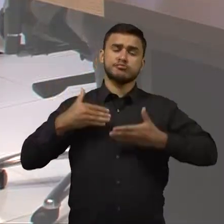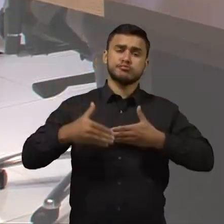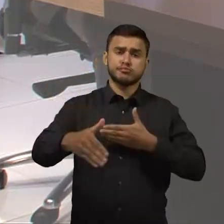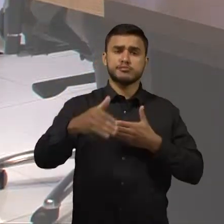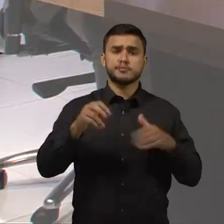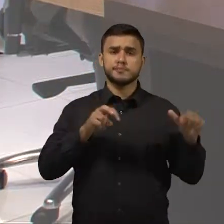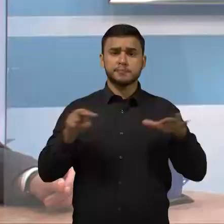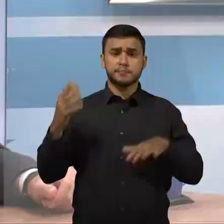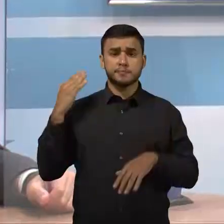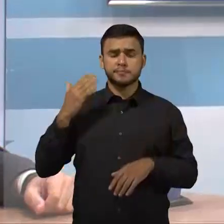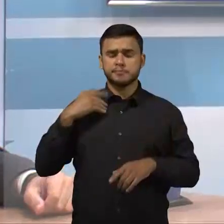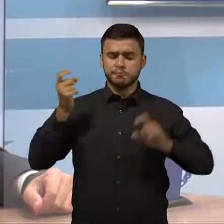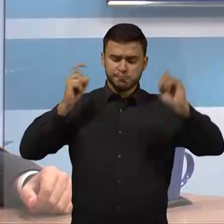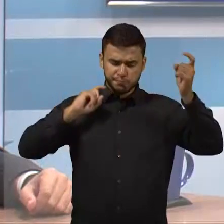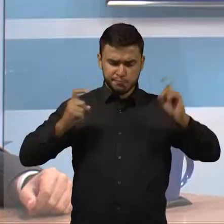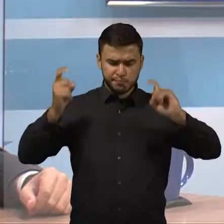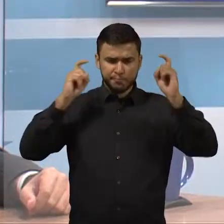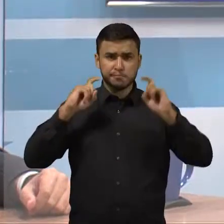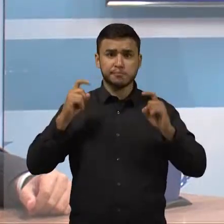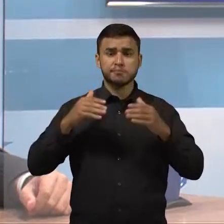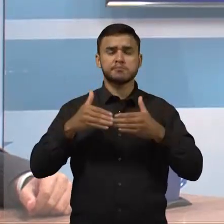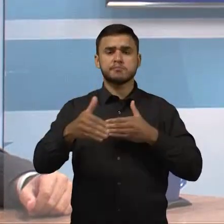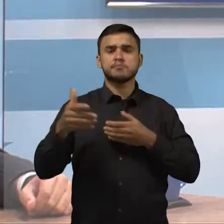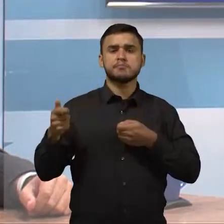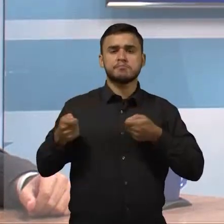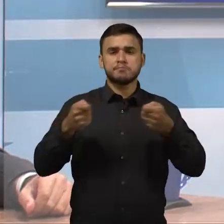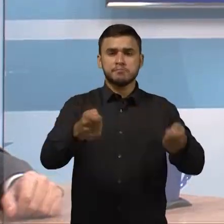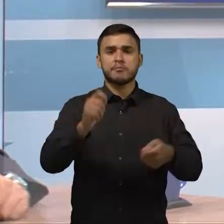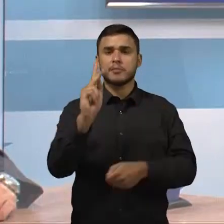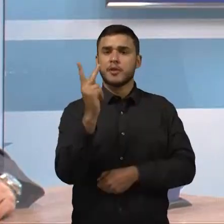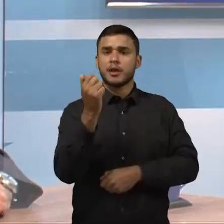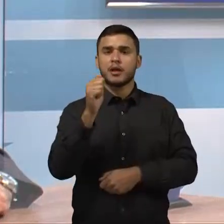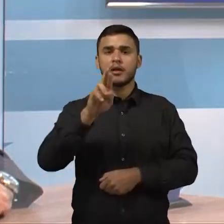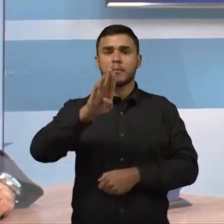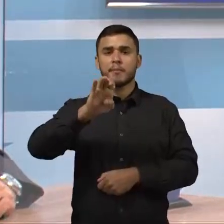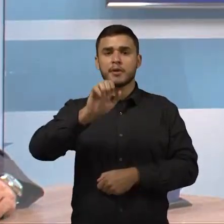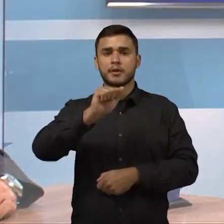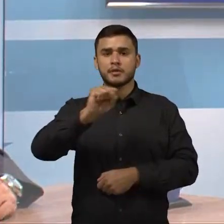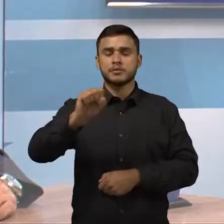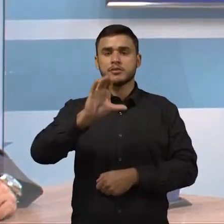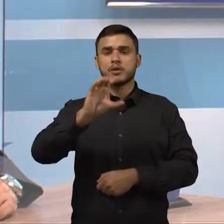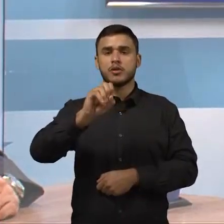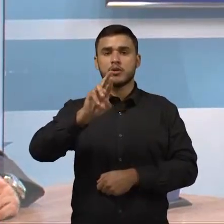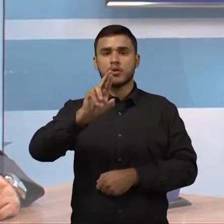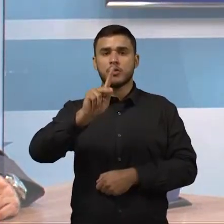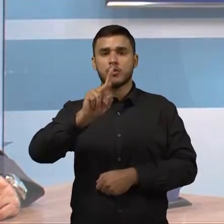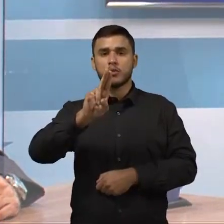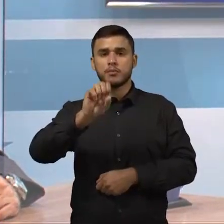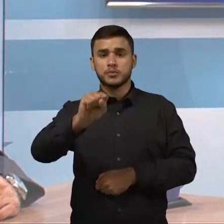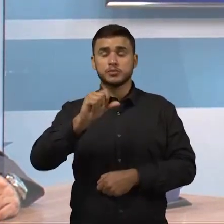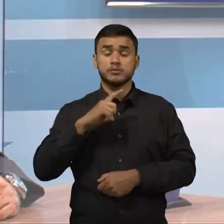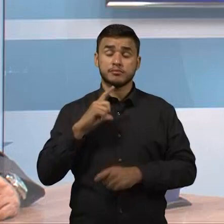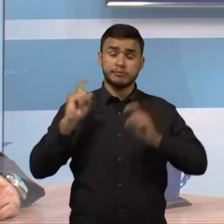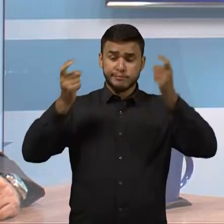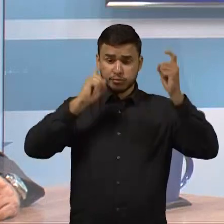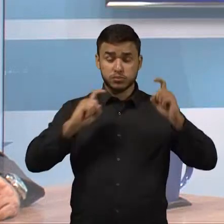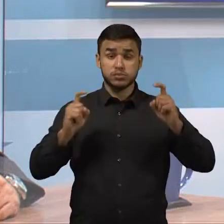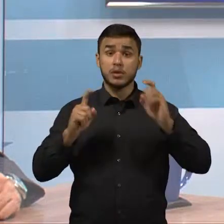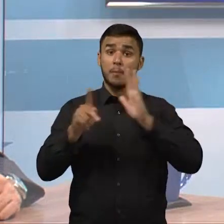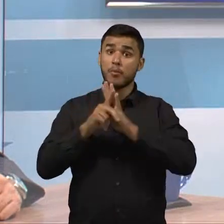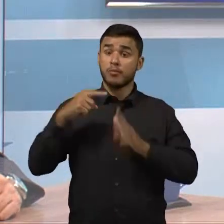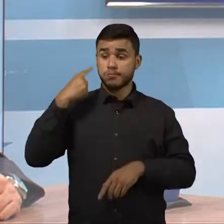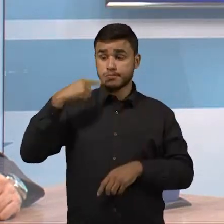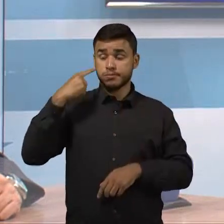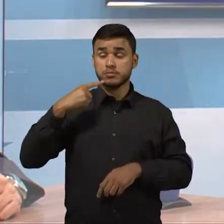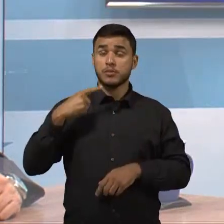passou sobre o habeas corpus impetrado pela defesa do ex-presidente Lula, cujo resultado